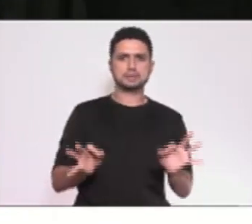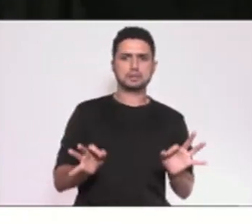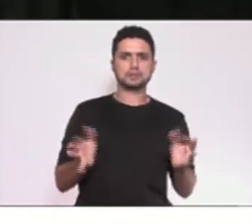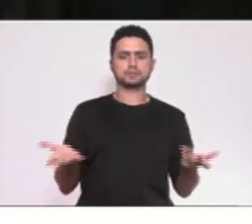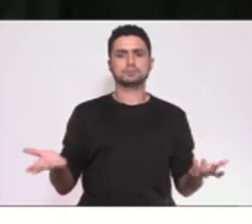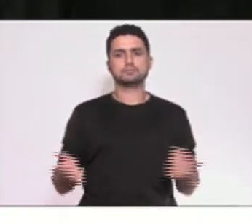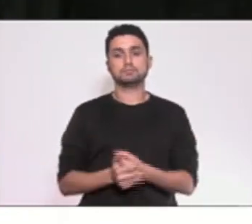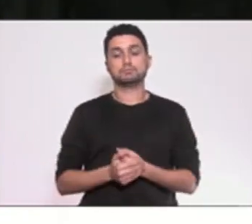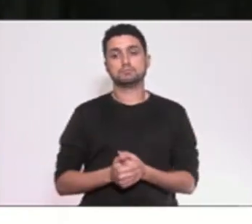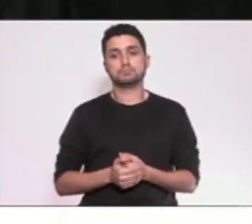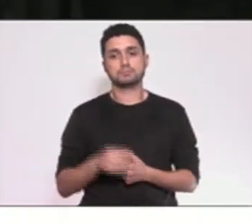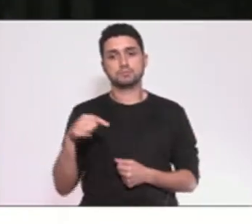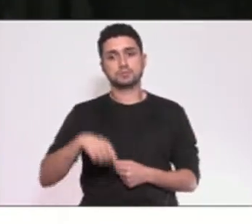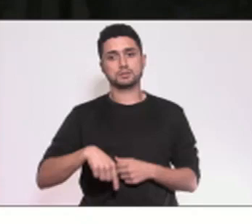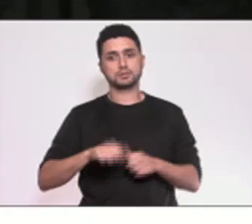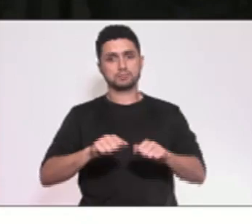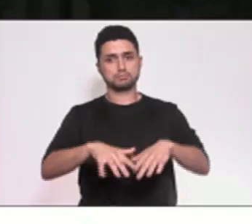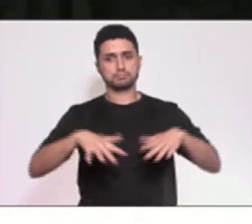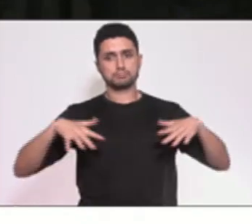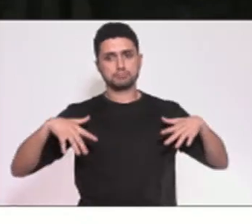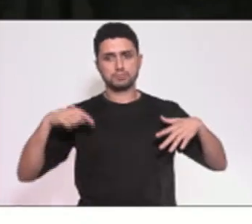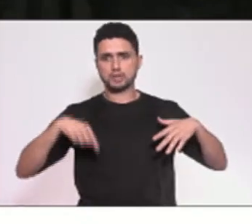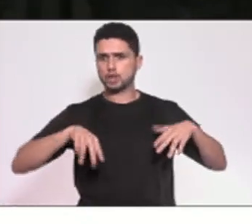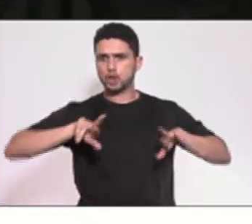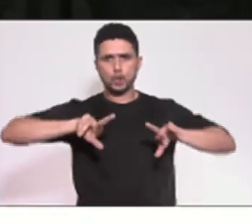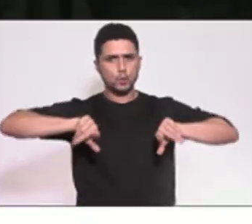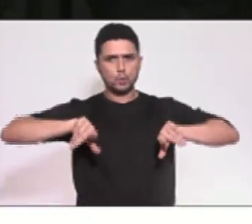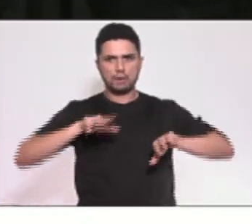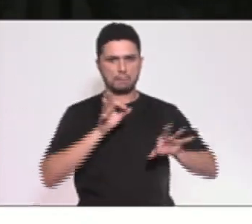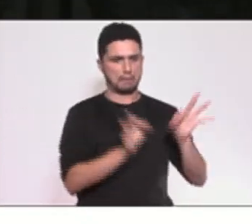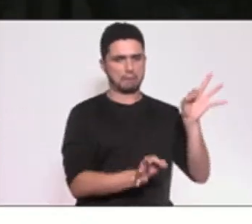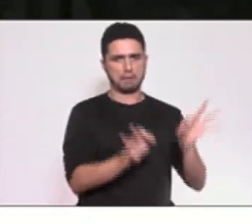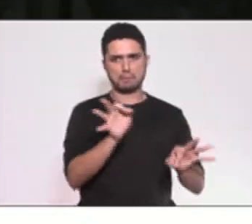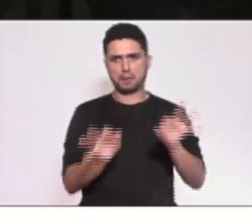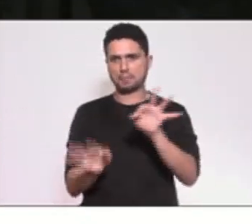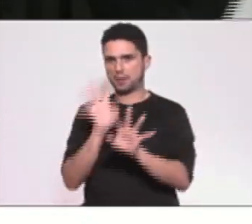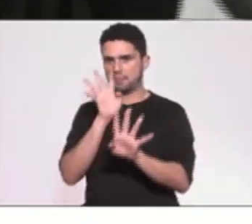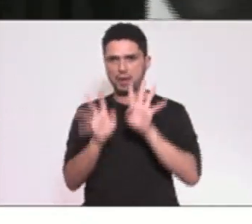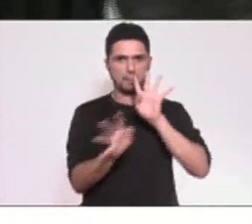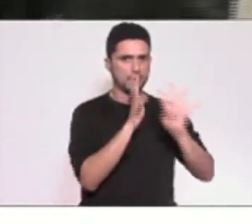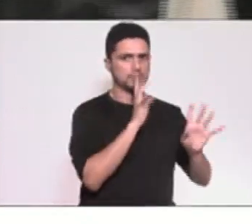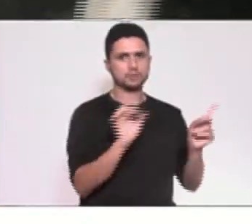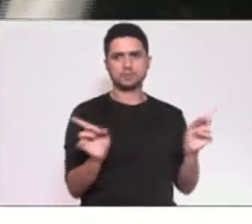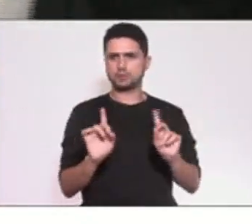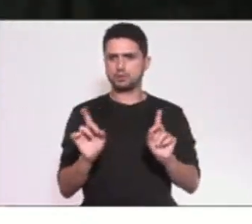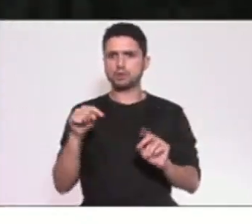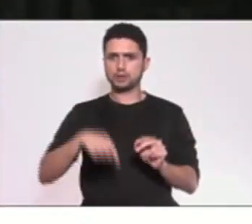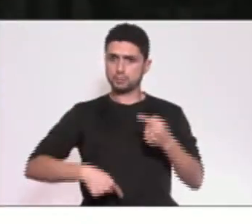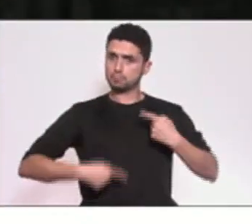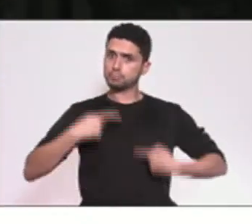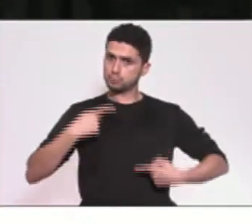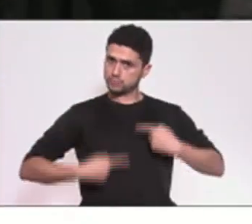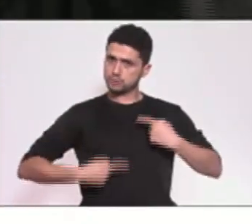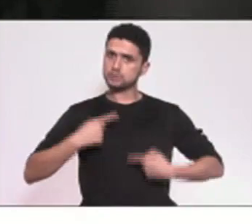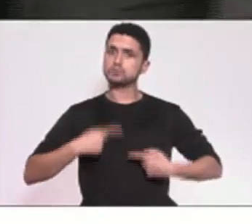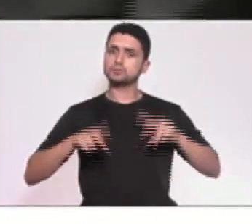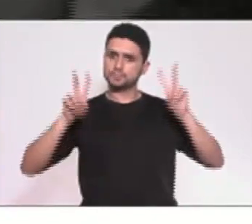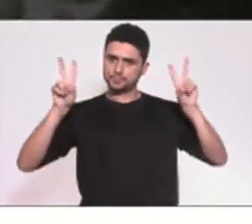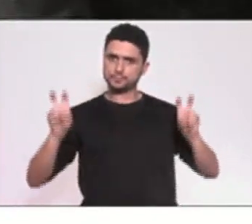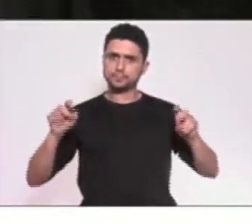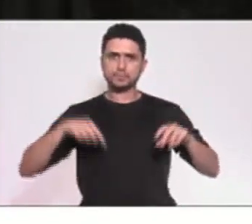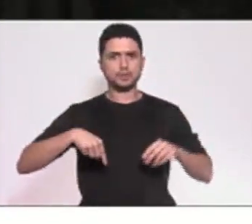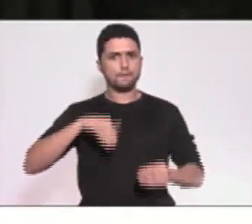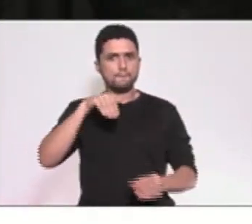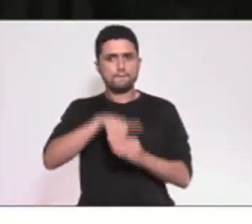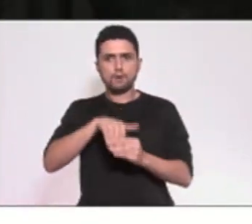Esta casa não é uma casa de jurista, é uma casa política. E os votos aqui sequer precisam